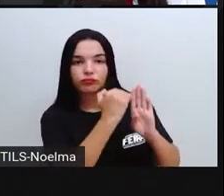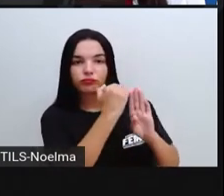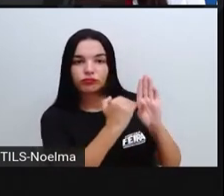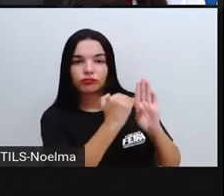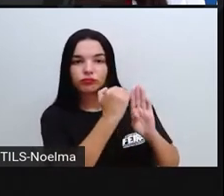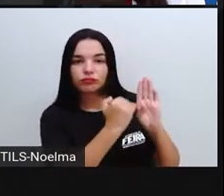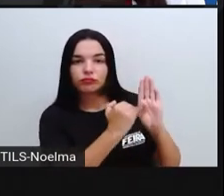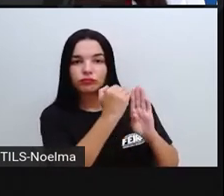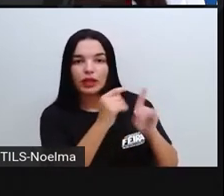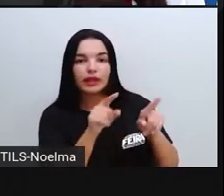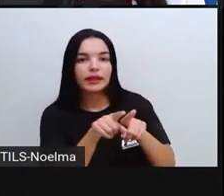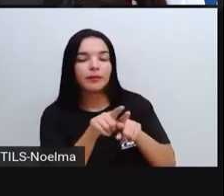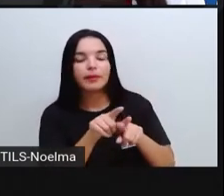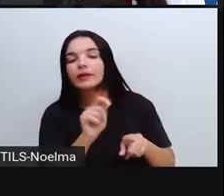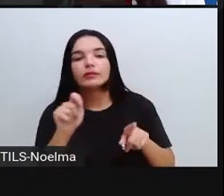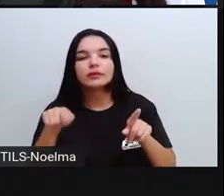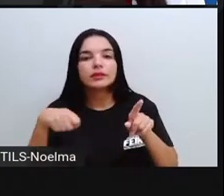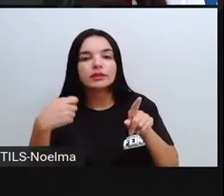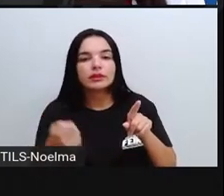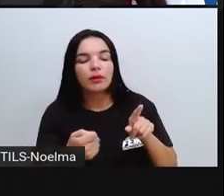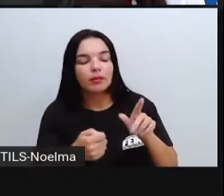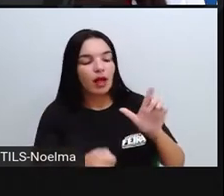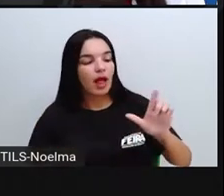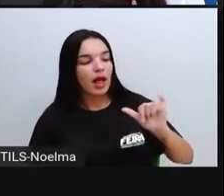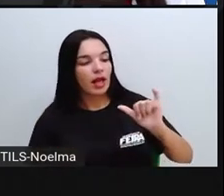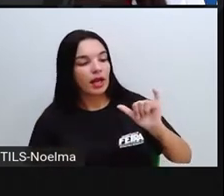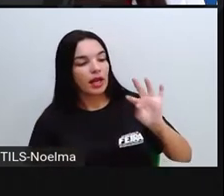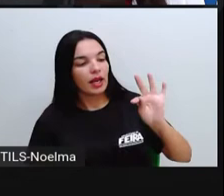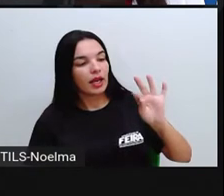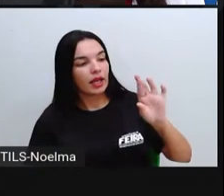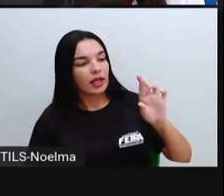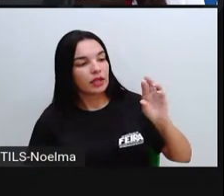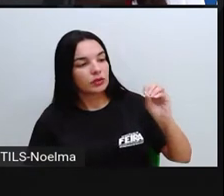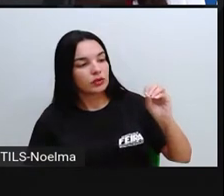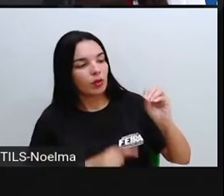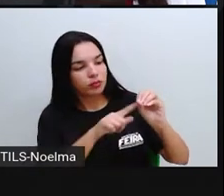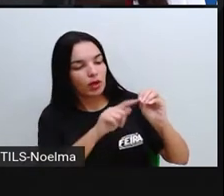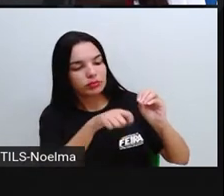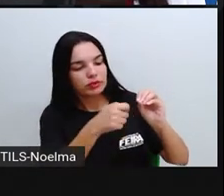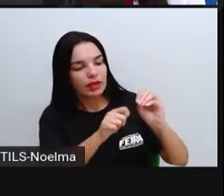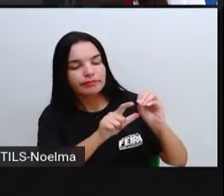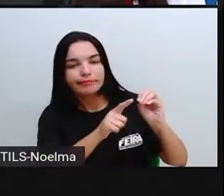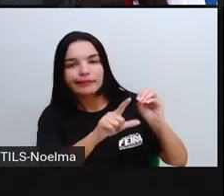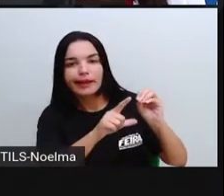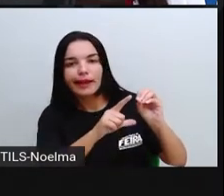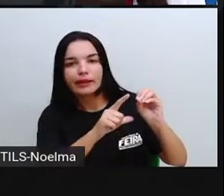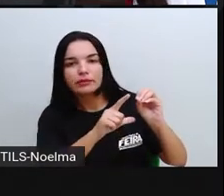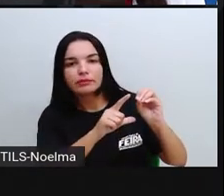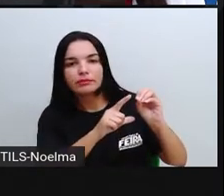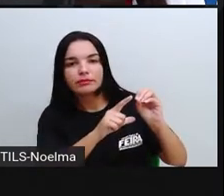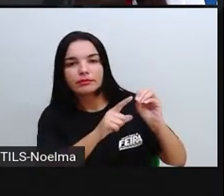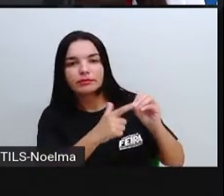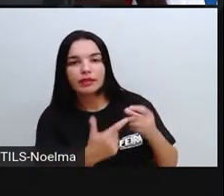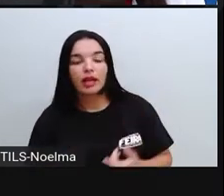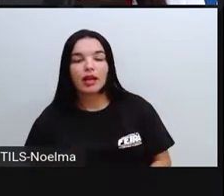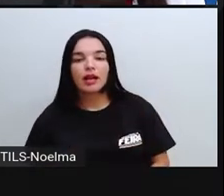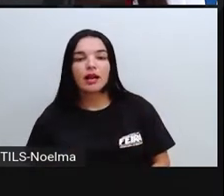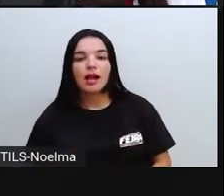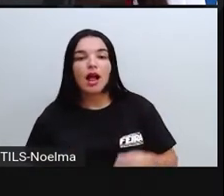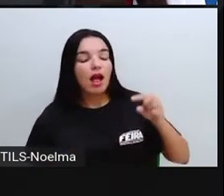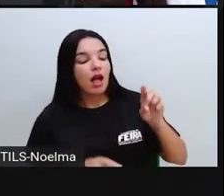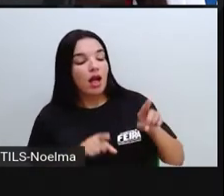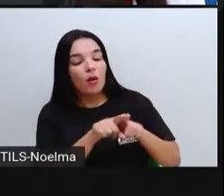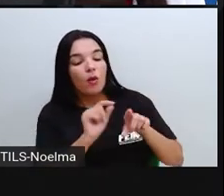e a simbologia que a gente utiliza, que é a sigla que a gente utiliza para poder representar essas unidades de medida aqui, de